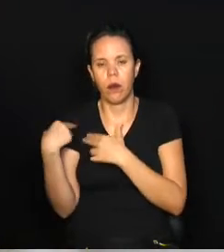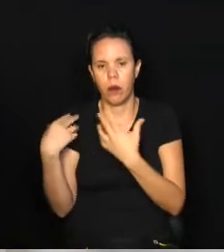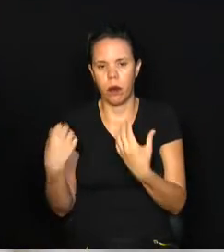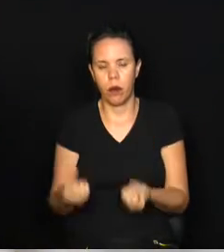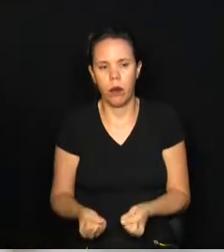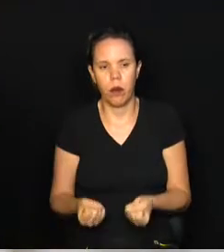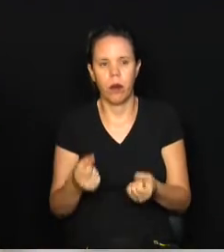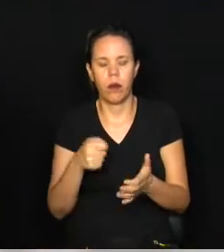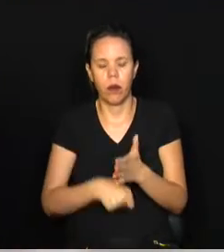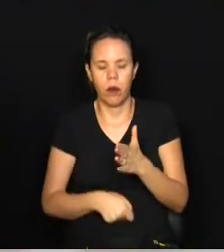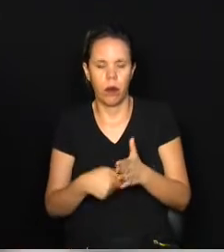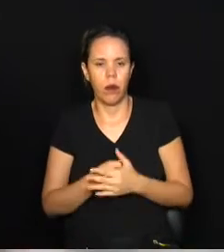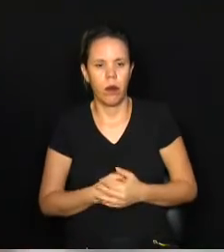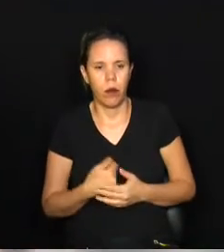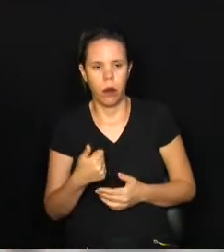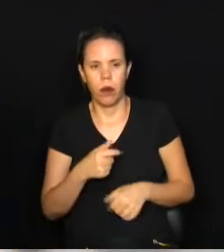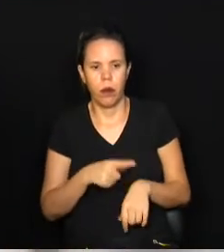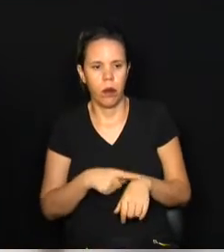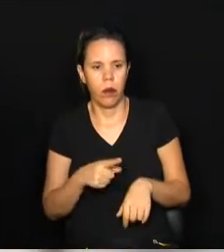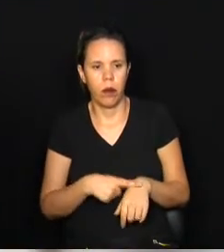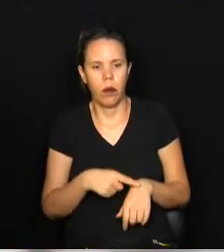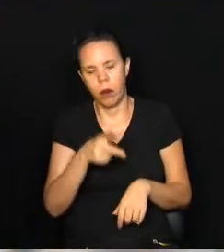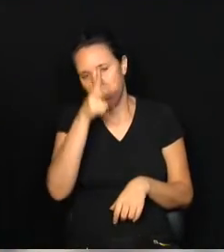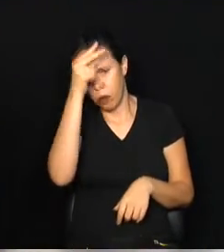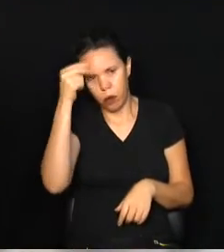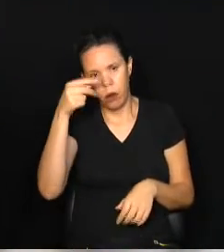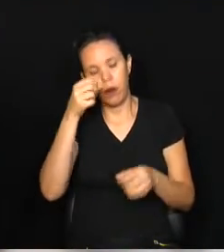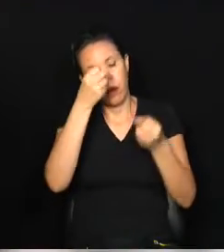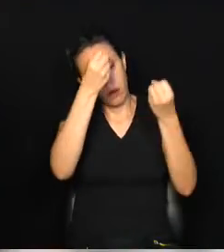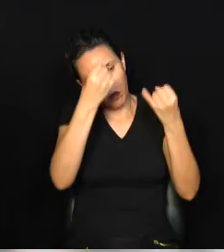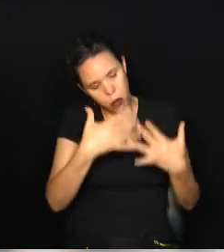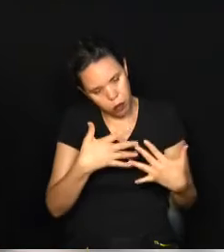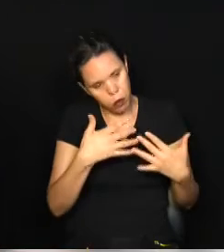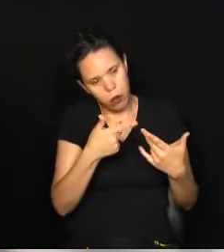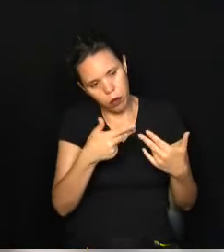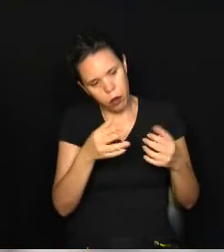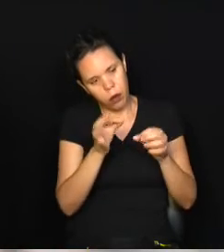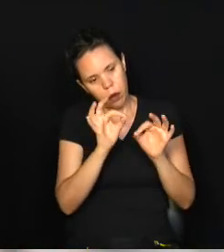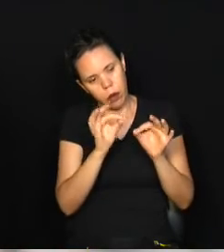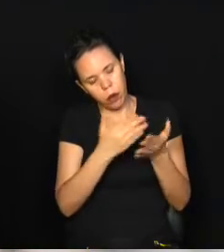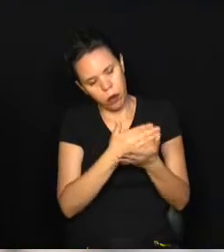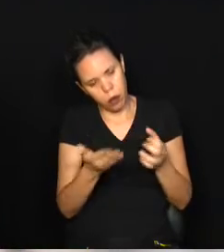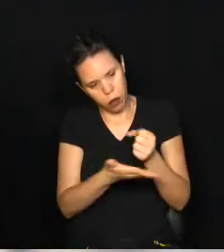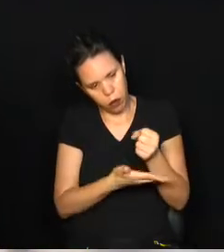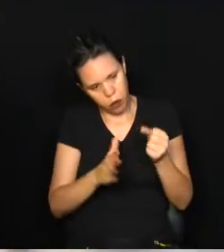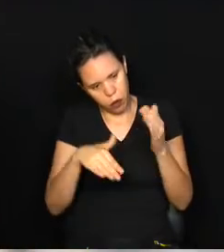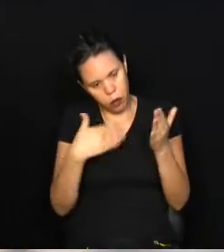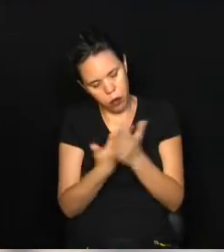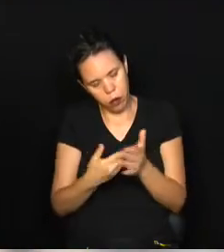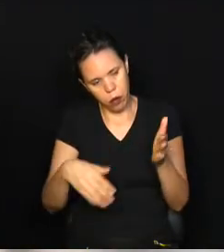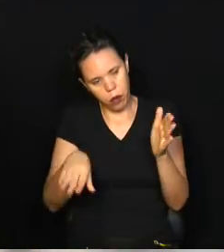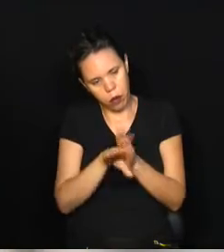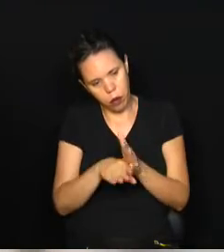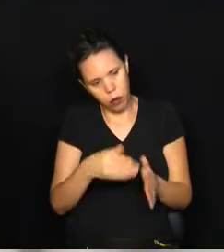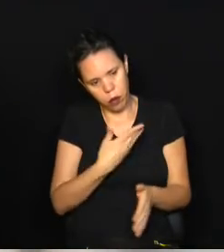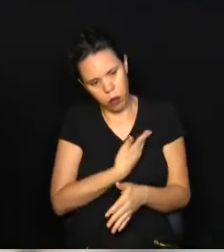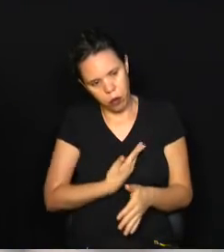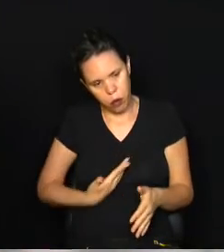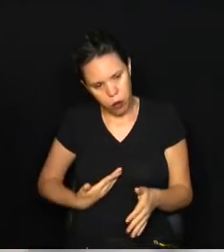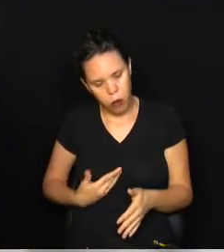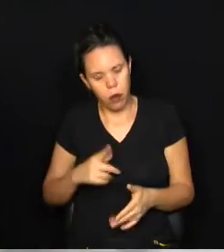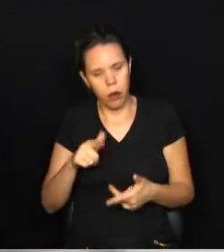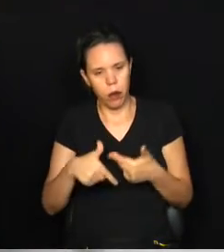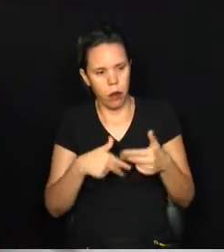primeiro momento, para que sensibilize o prefeito, que as coisas começam pequenas, até chegar numa instância de governador,